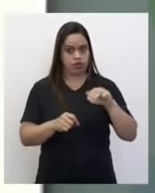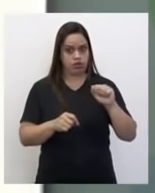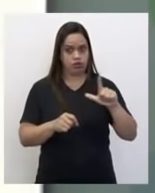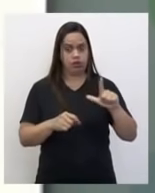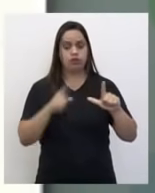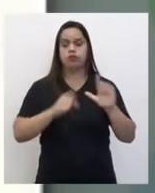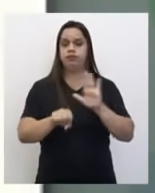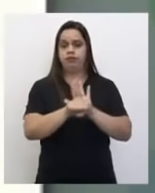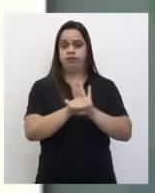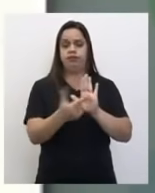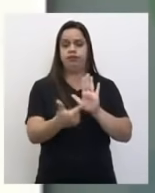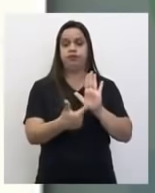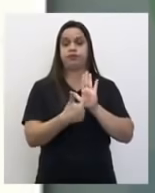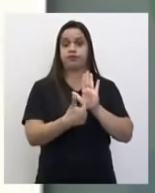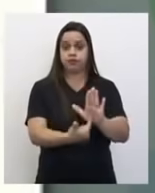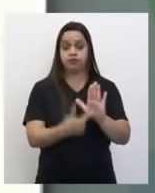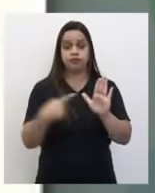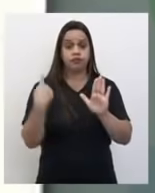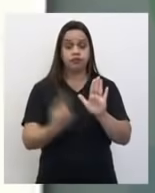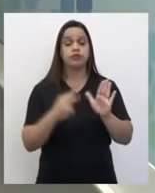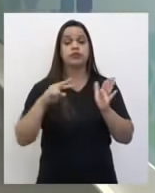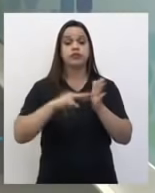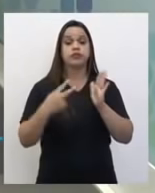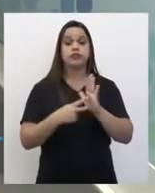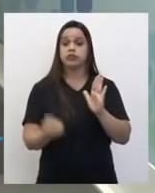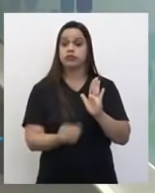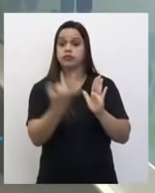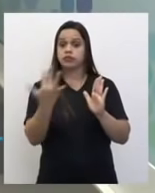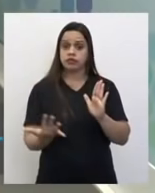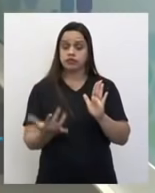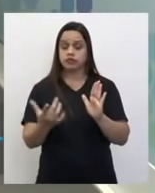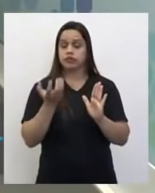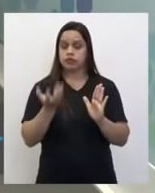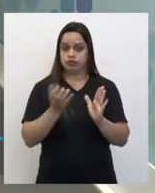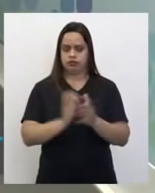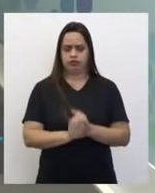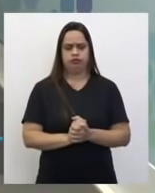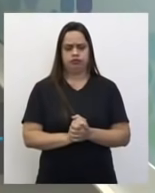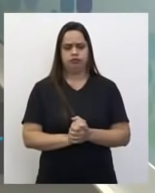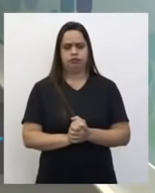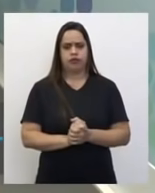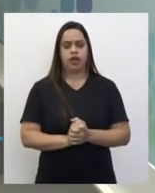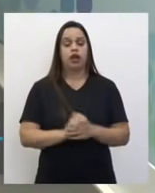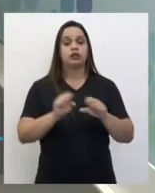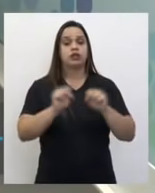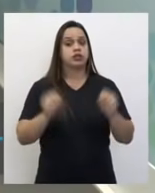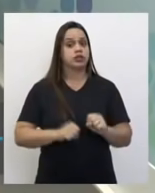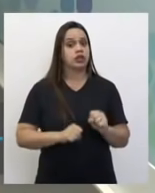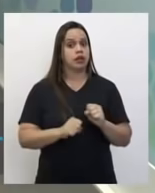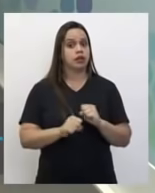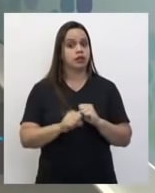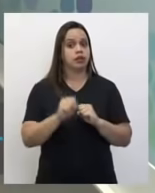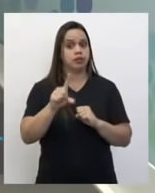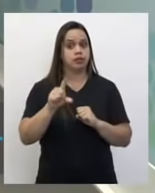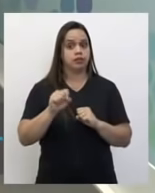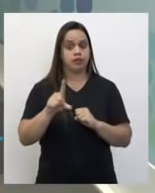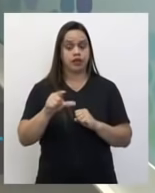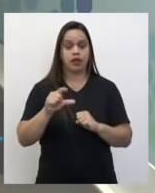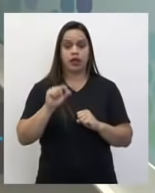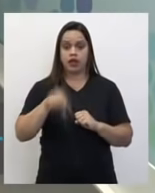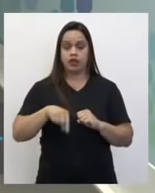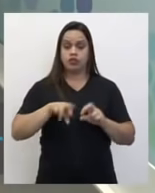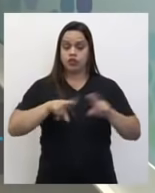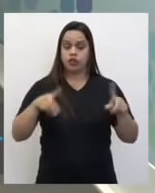gente, né, vão dar o significado de quanto a gente quer. O sistema binário, ele é diferente porque ele só tem dois